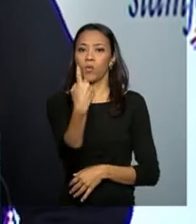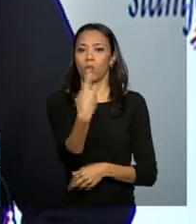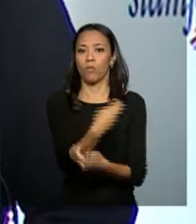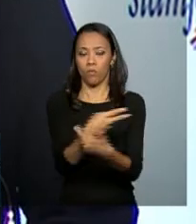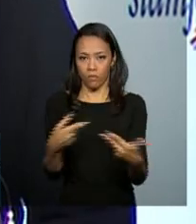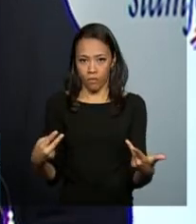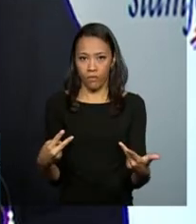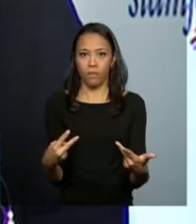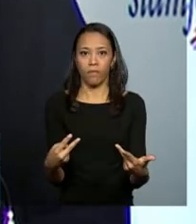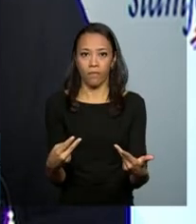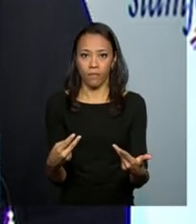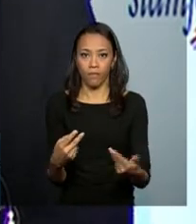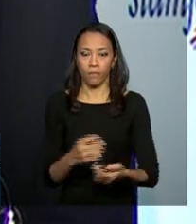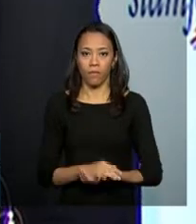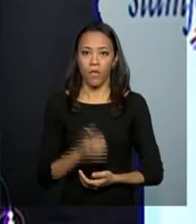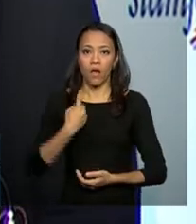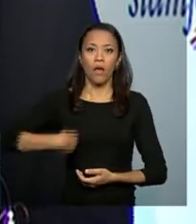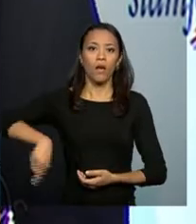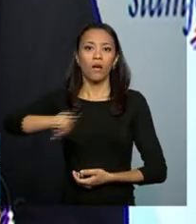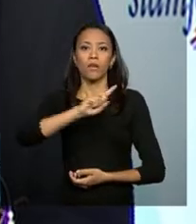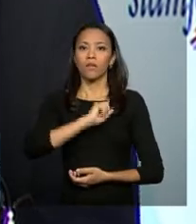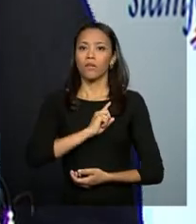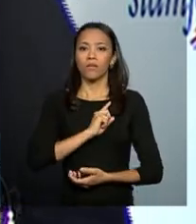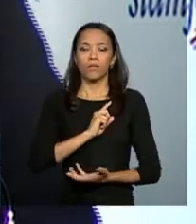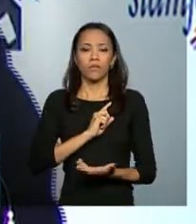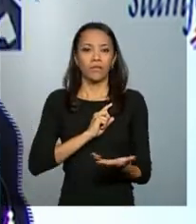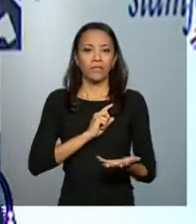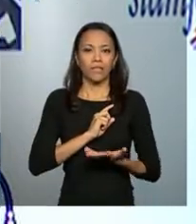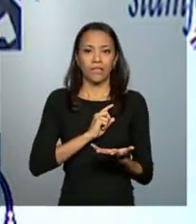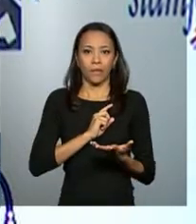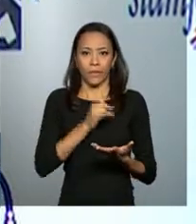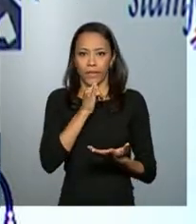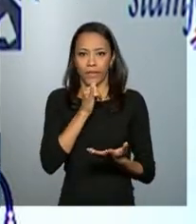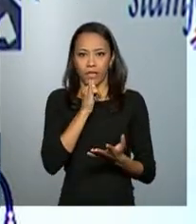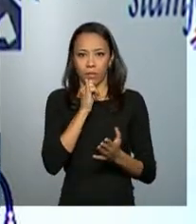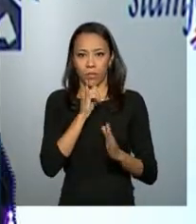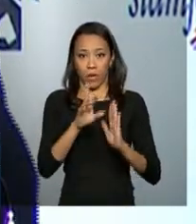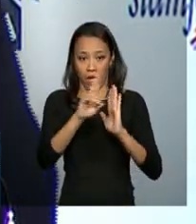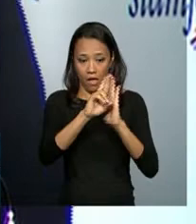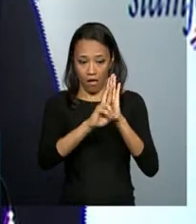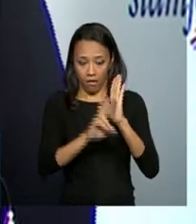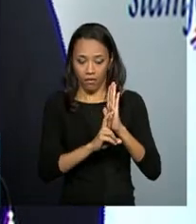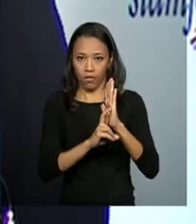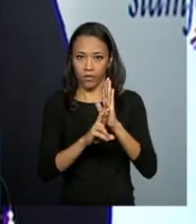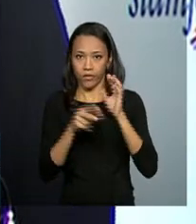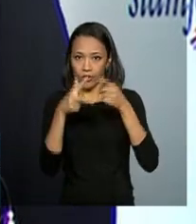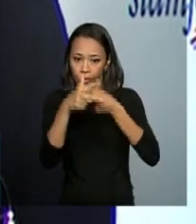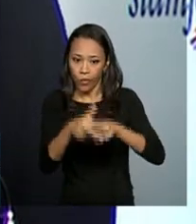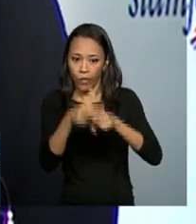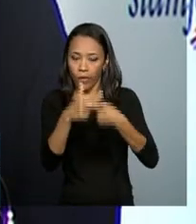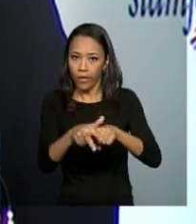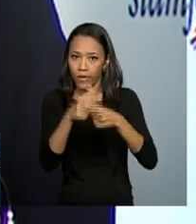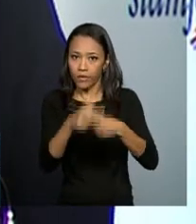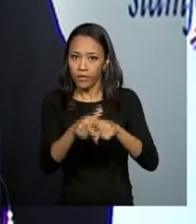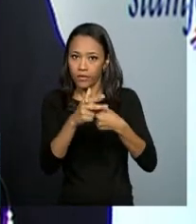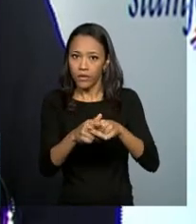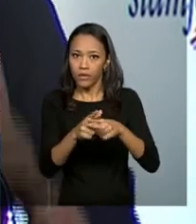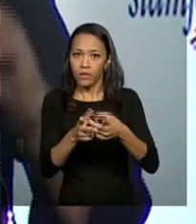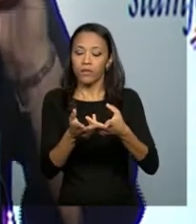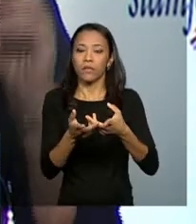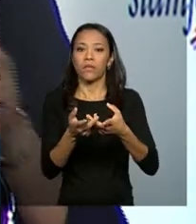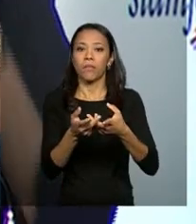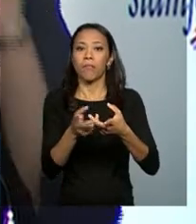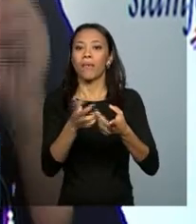coisa. Nós não estamos tomando as medidas de correção e ajuste para voltarmos